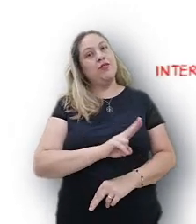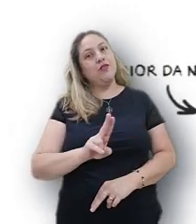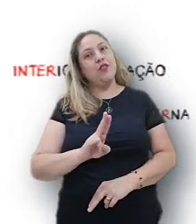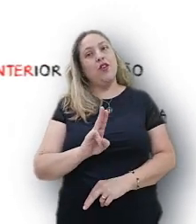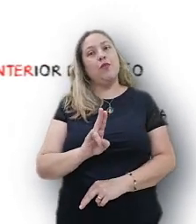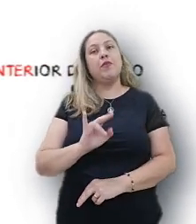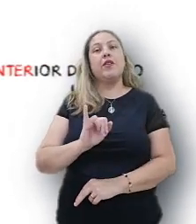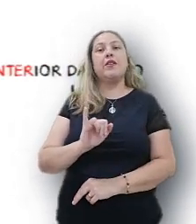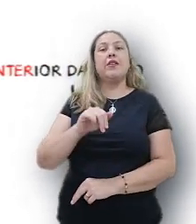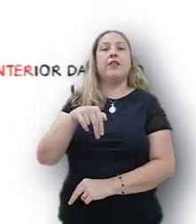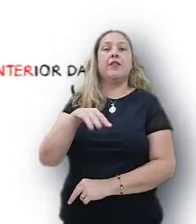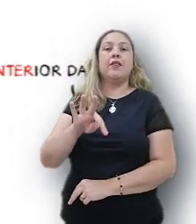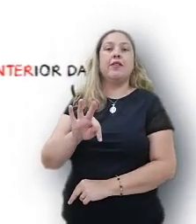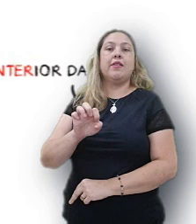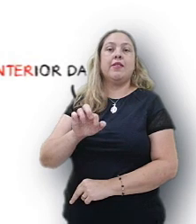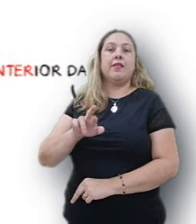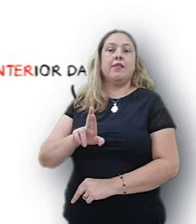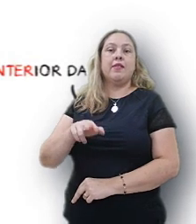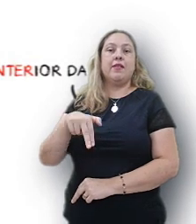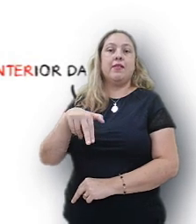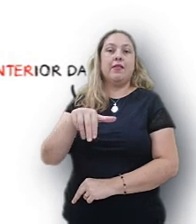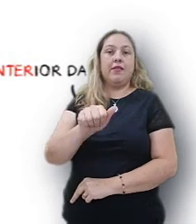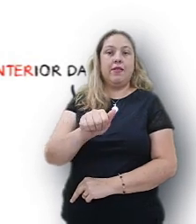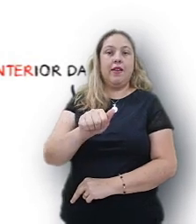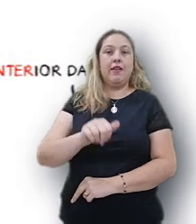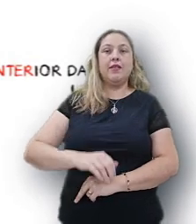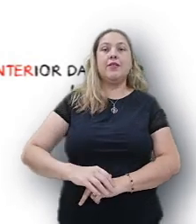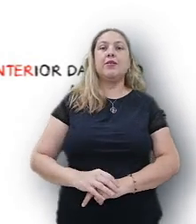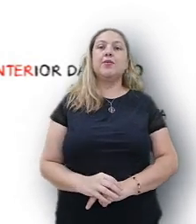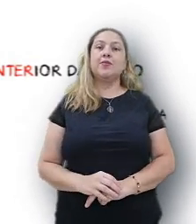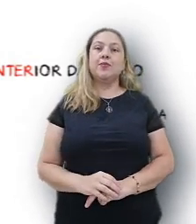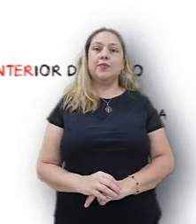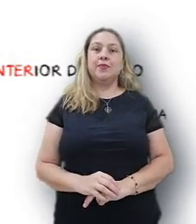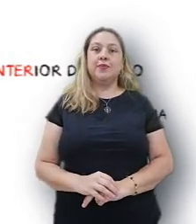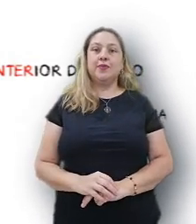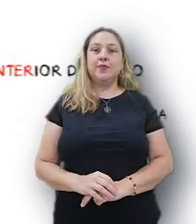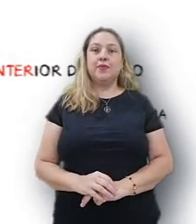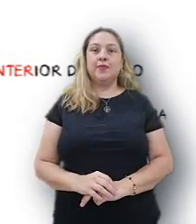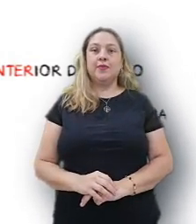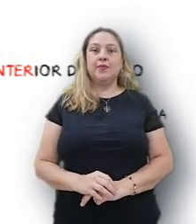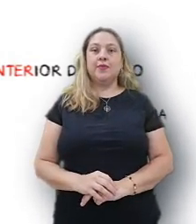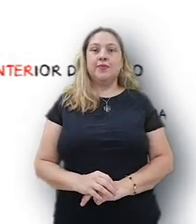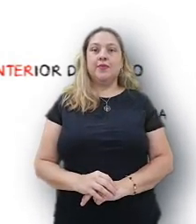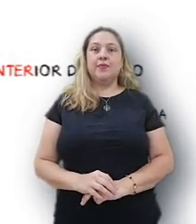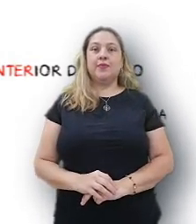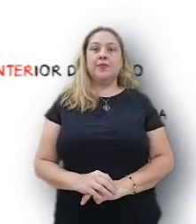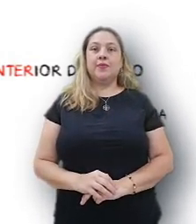dá no interior de uma nação, recebe o nome de interna.